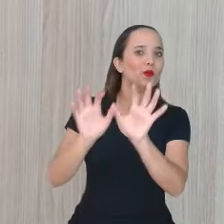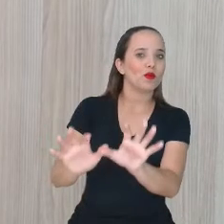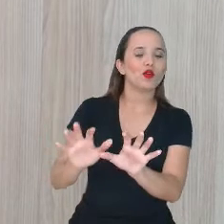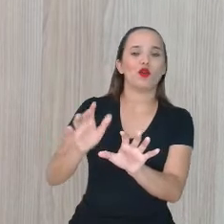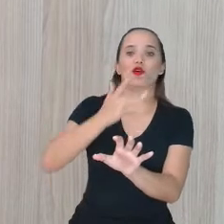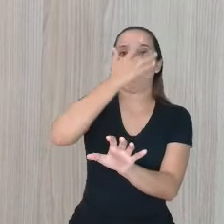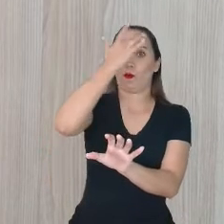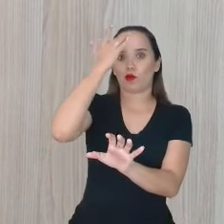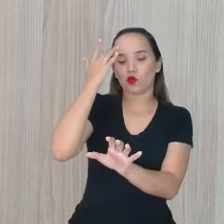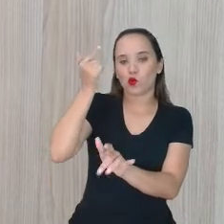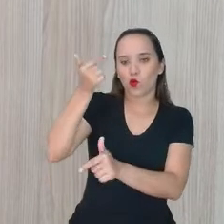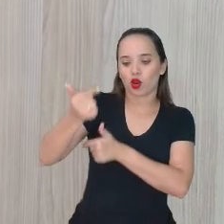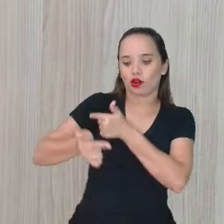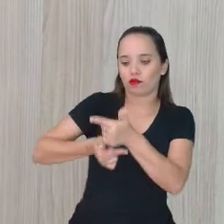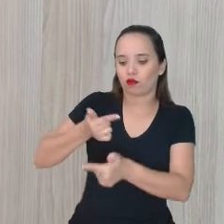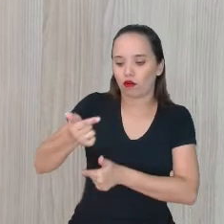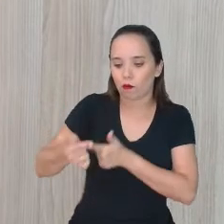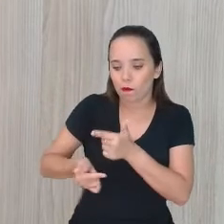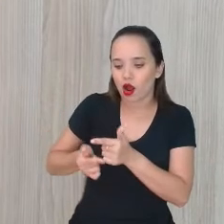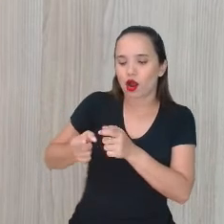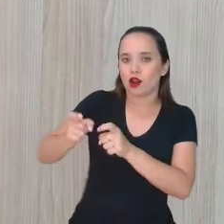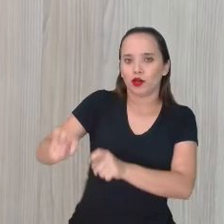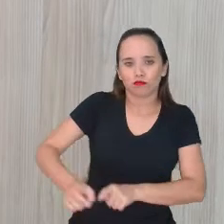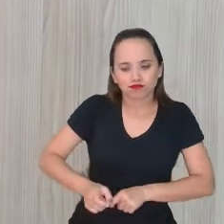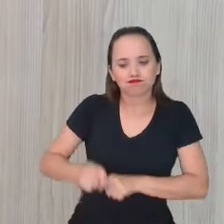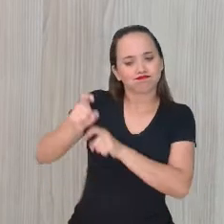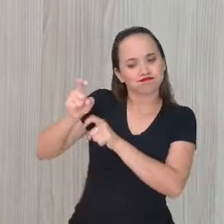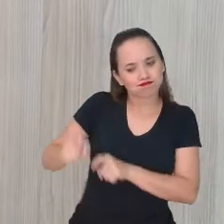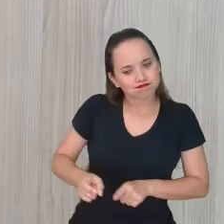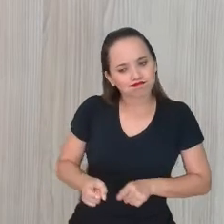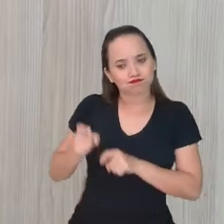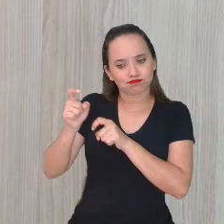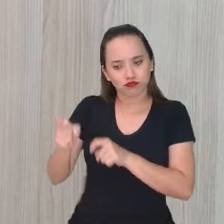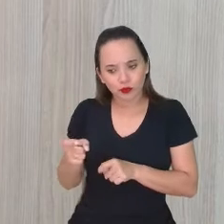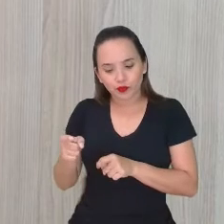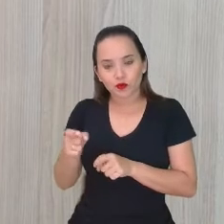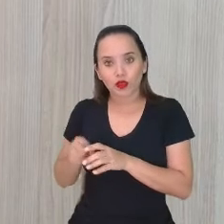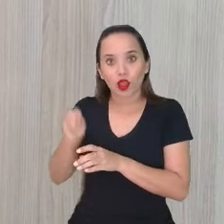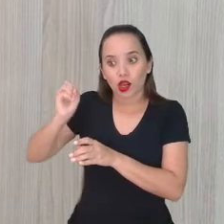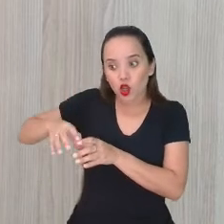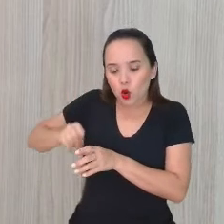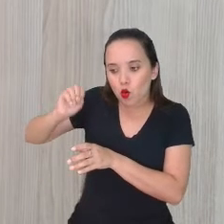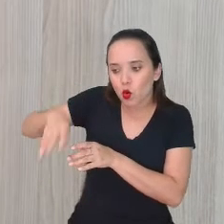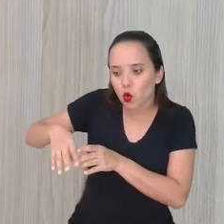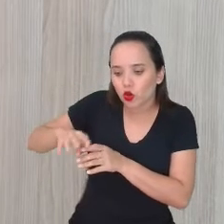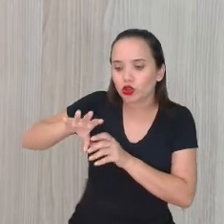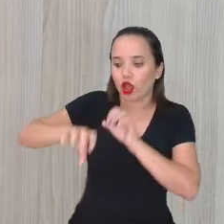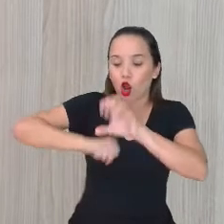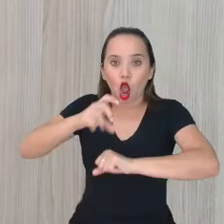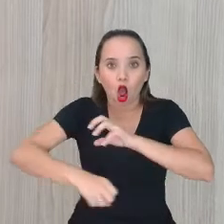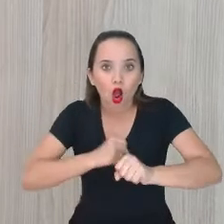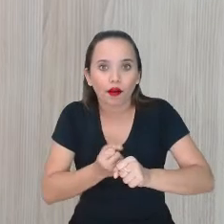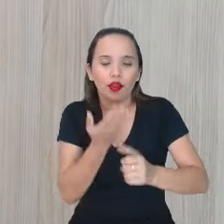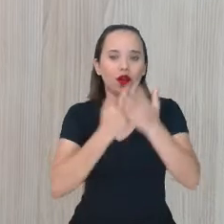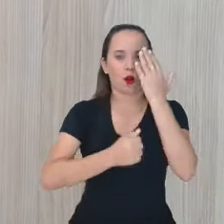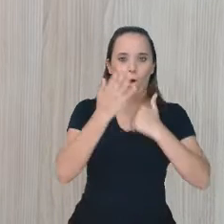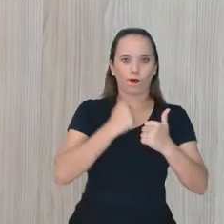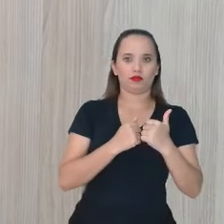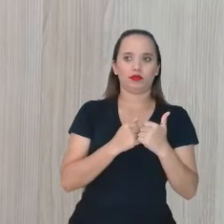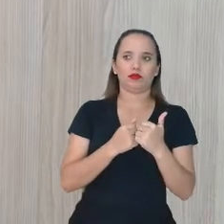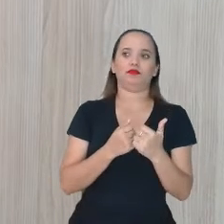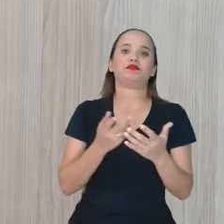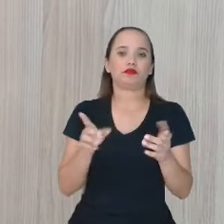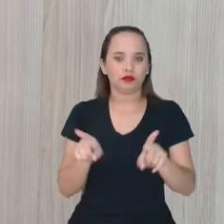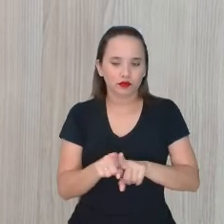colhendo. Bem basicão ali, que nem a imagem da professora trouxe, é uma enxada, é a chamada pá, professora, também